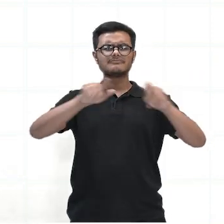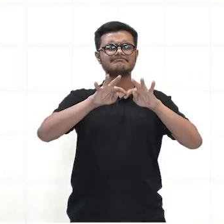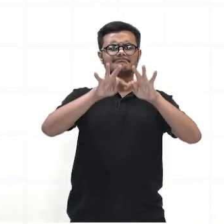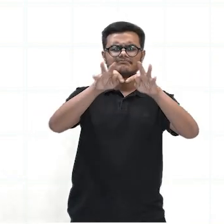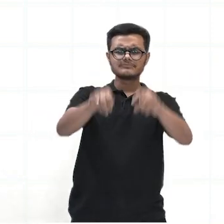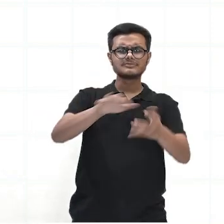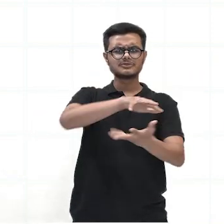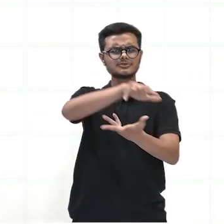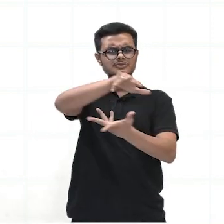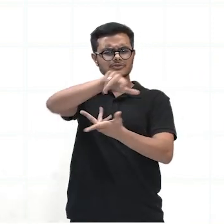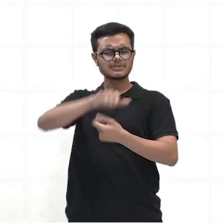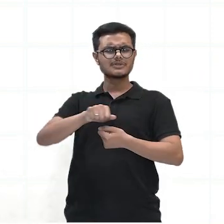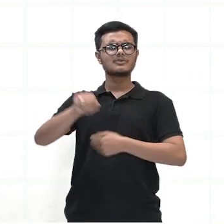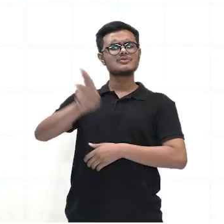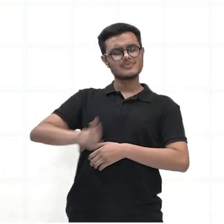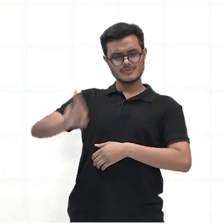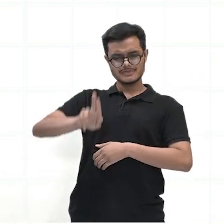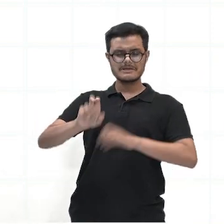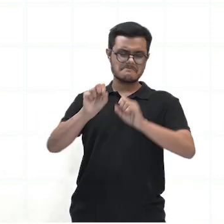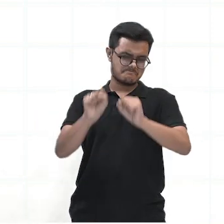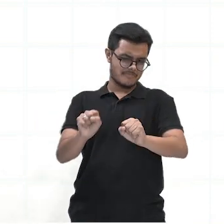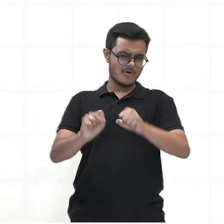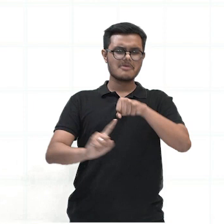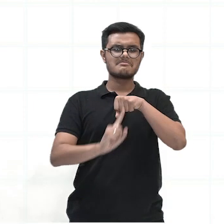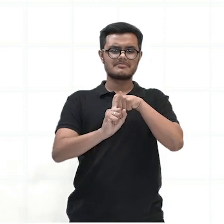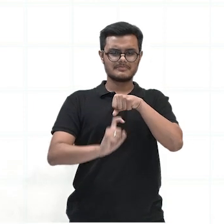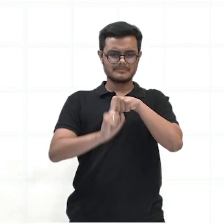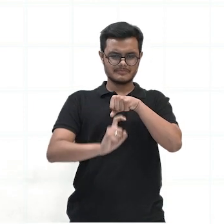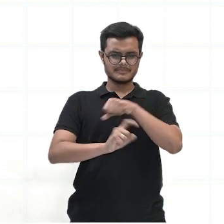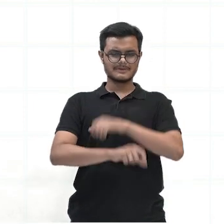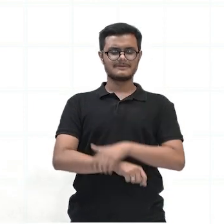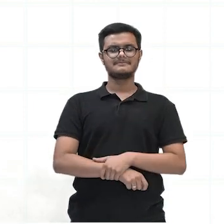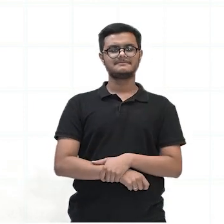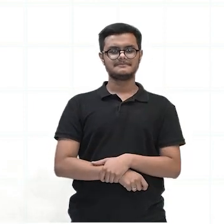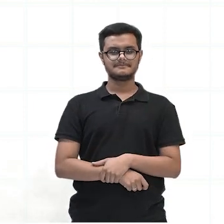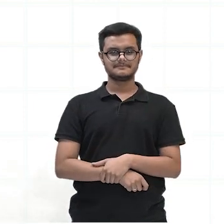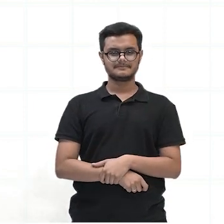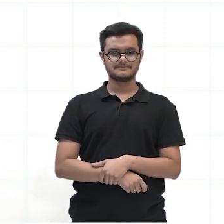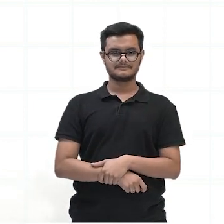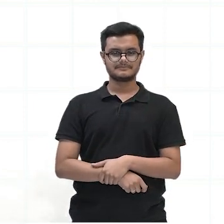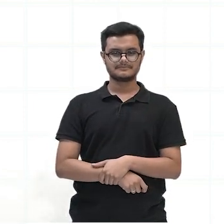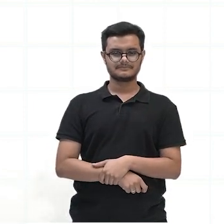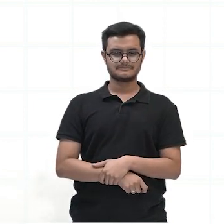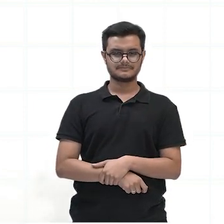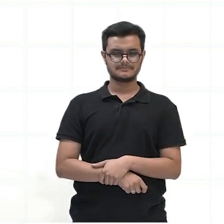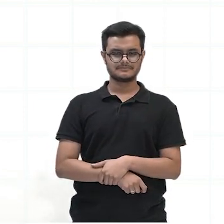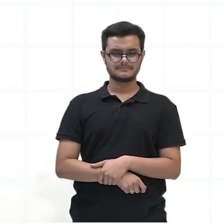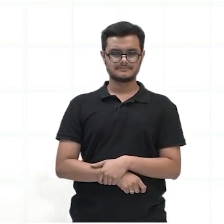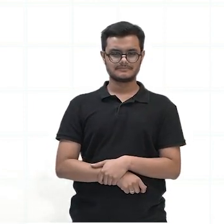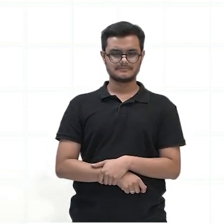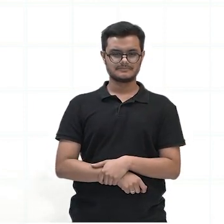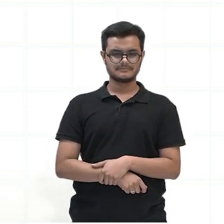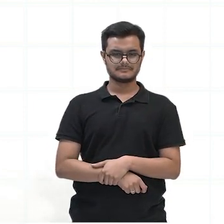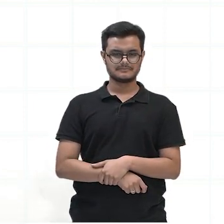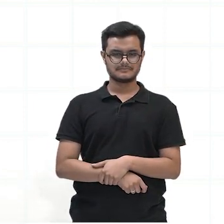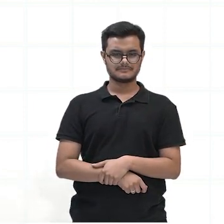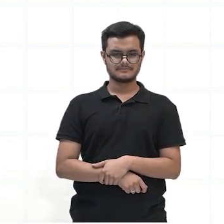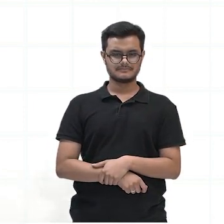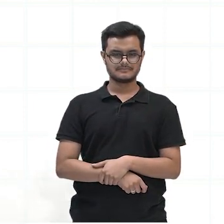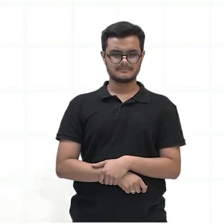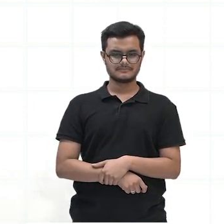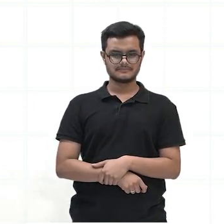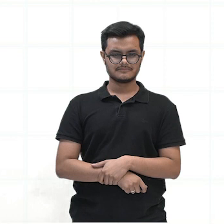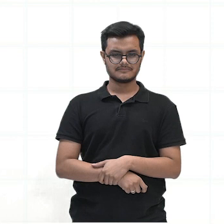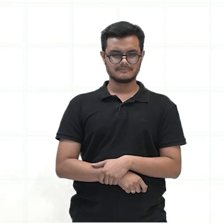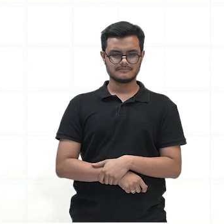poderiam fazer o quê? Were using, olha assim, were a gente já viu anteriormente, né? Passado do verbo